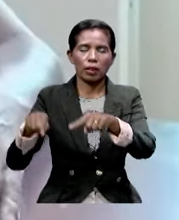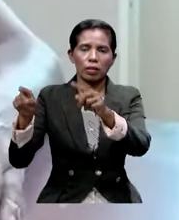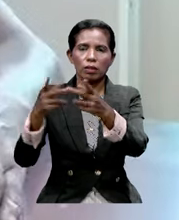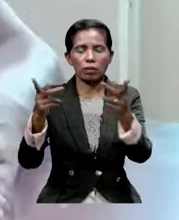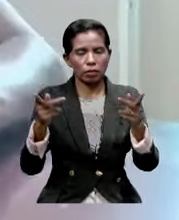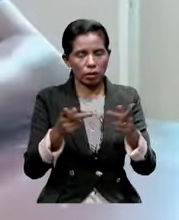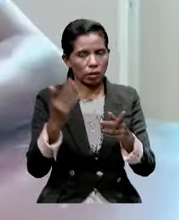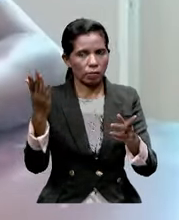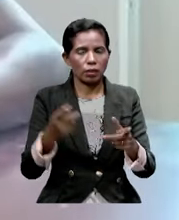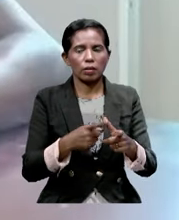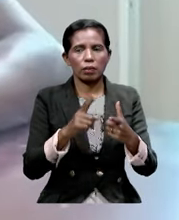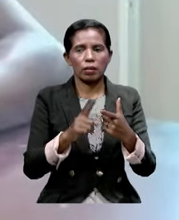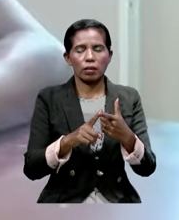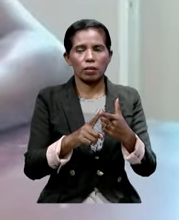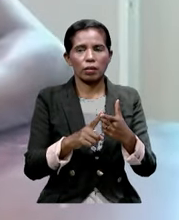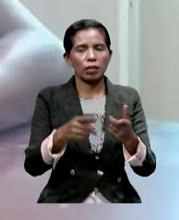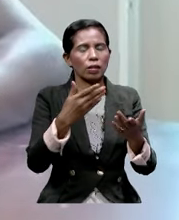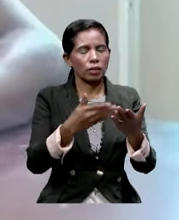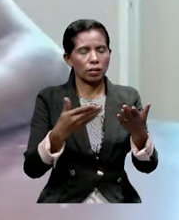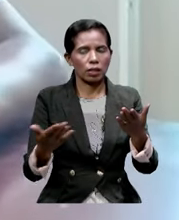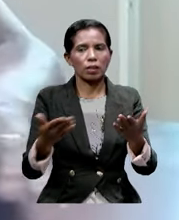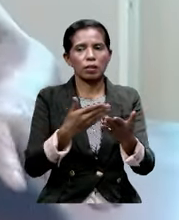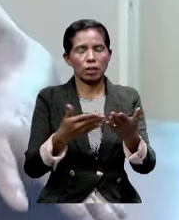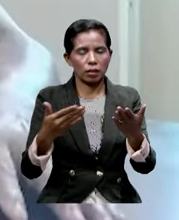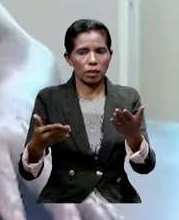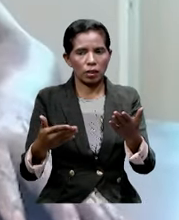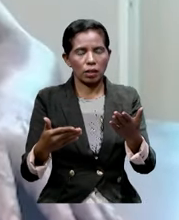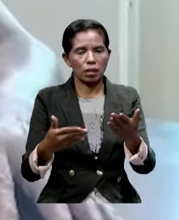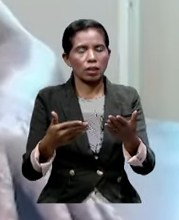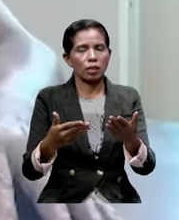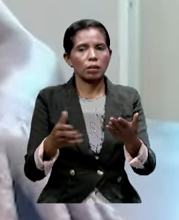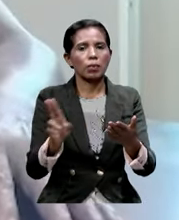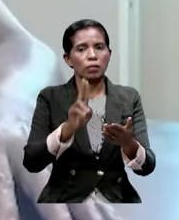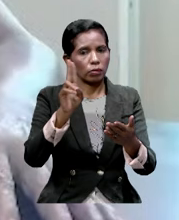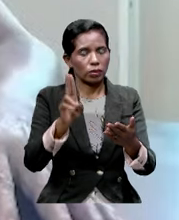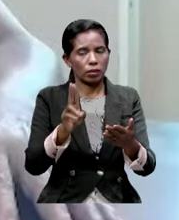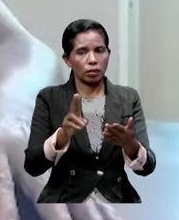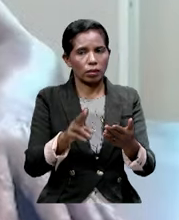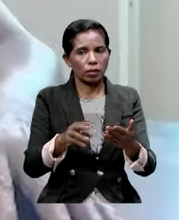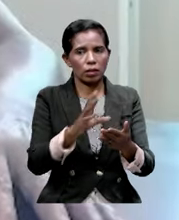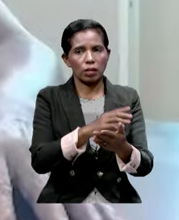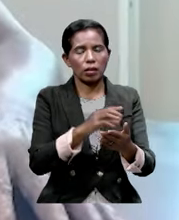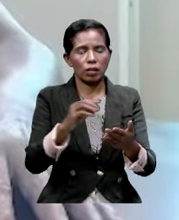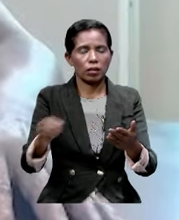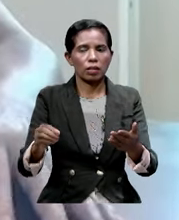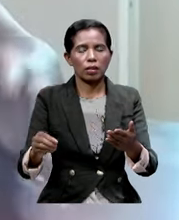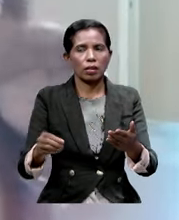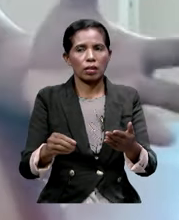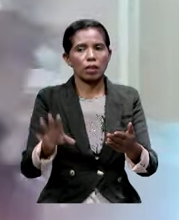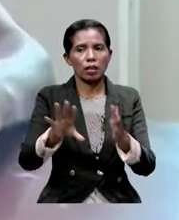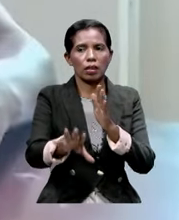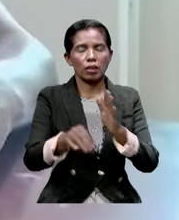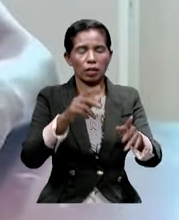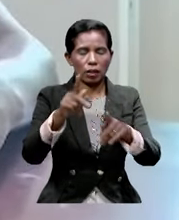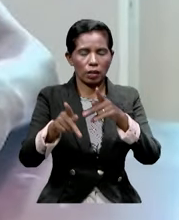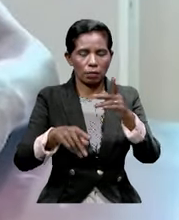refere e sasan ka material explosivo nia musa bazuca ne etan ia comandare